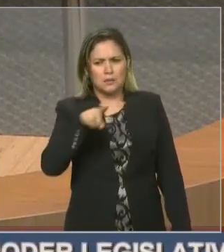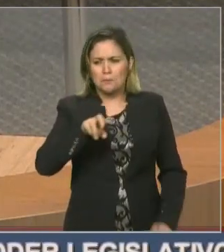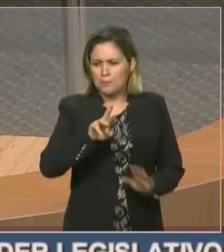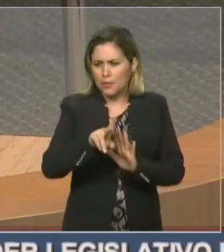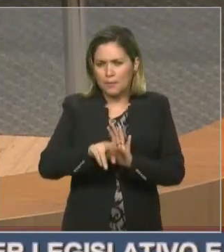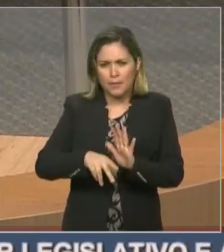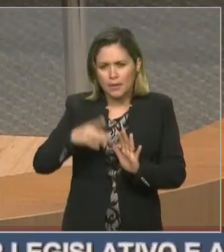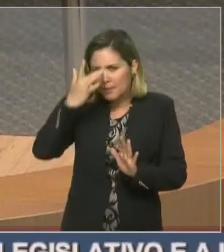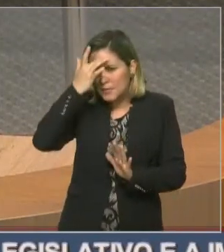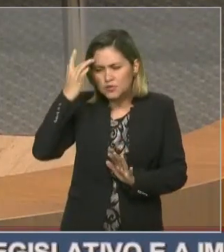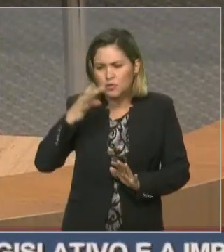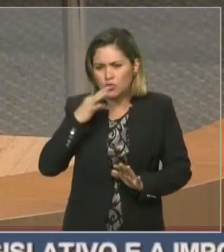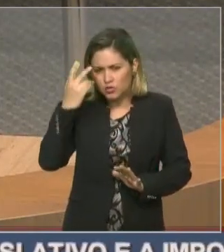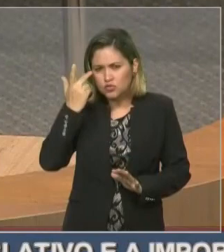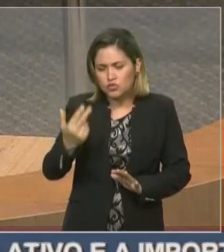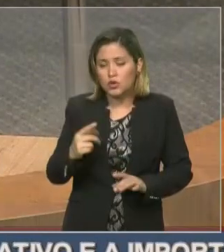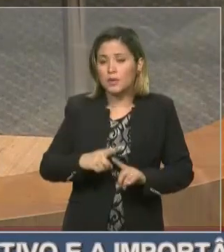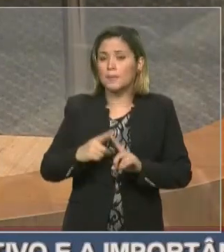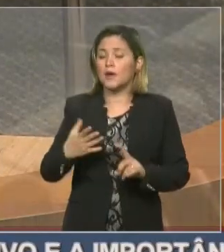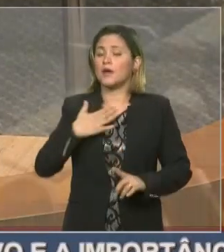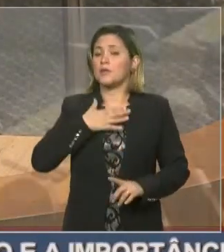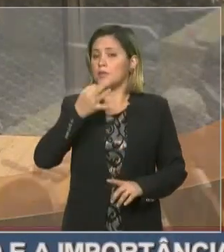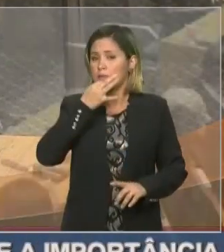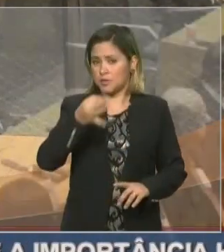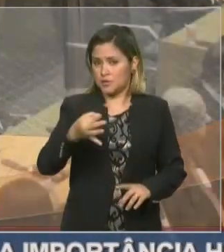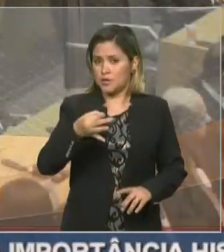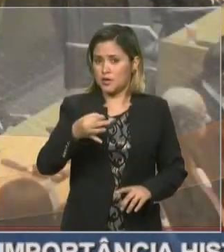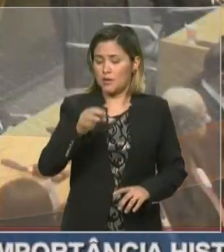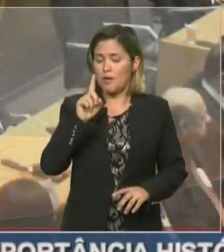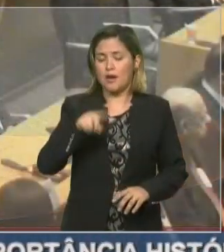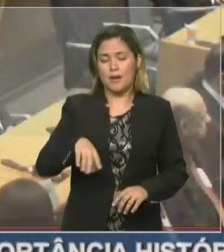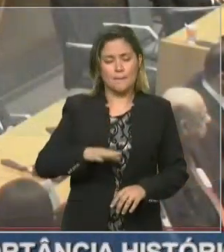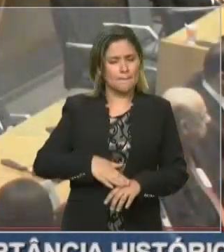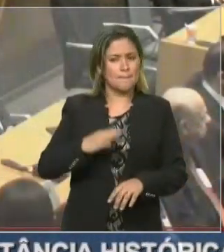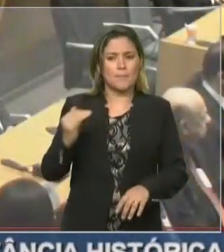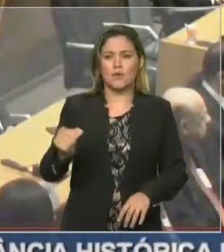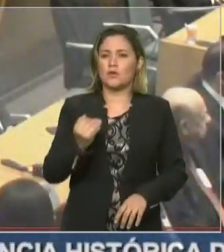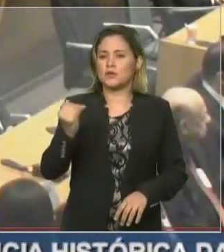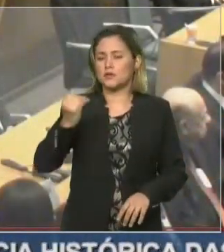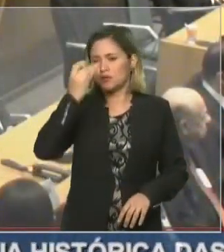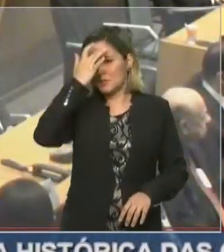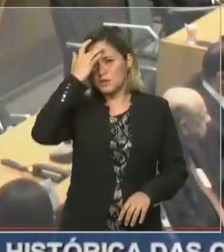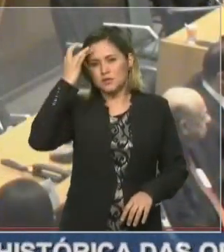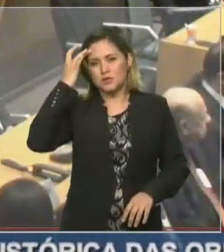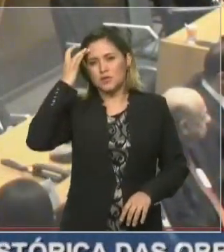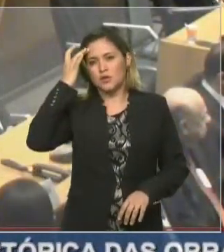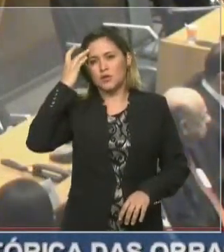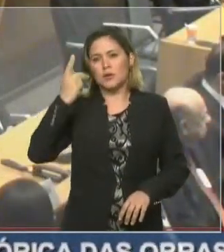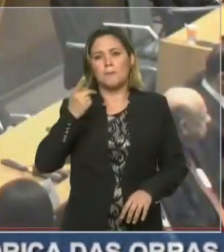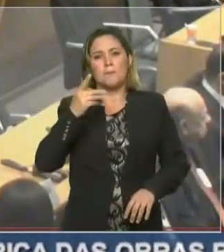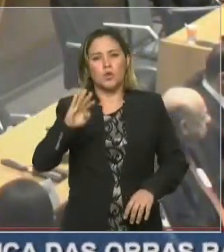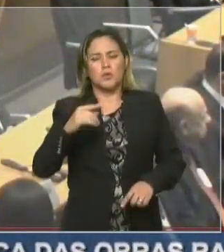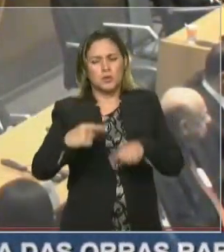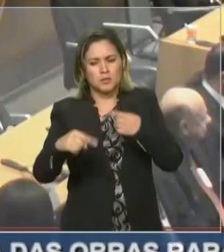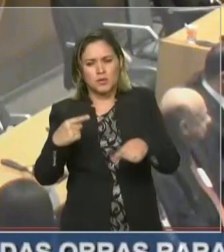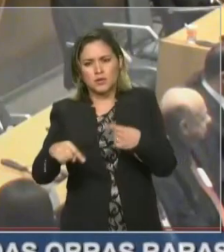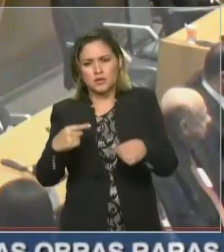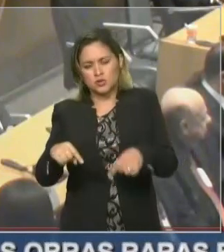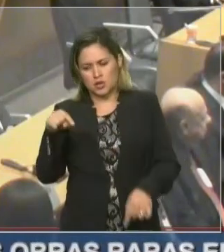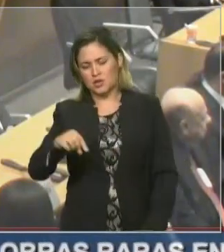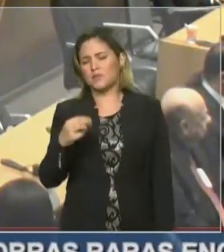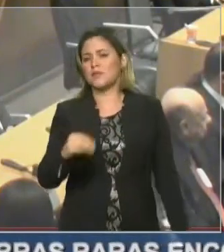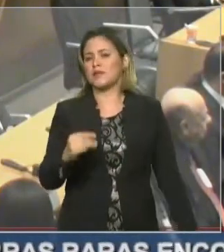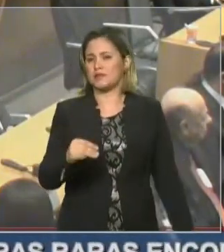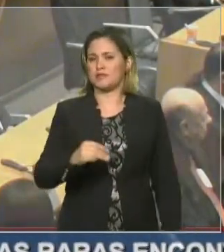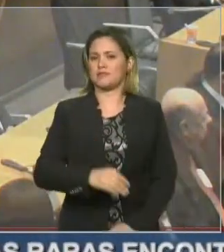mim, foi o maior homem público maranhense de todos os tempos. Eu faço aqui um parênteses